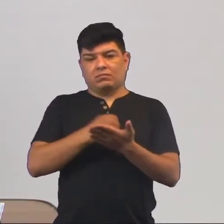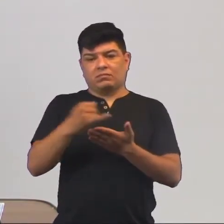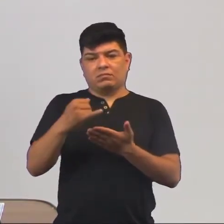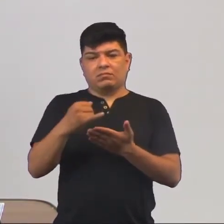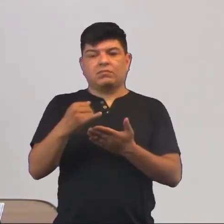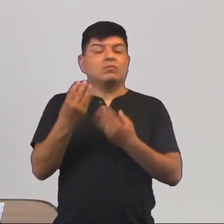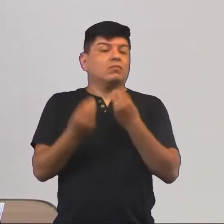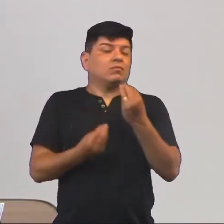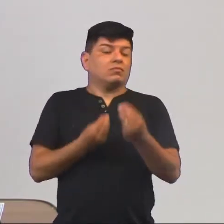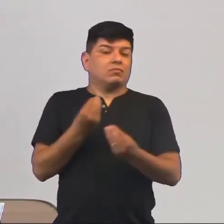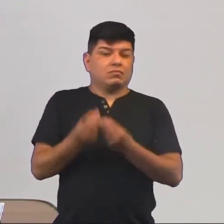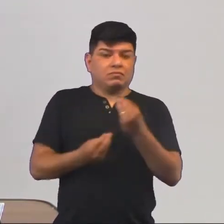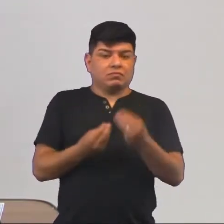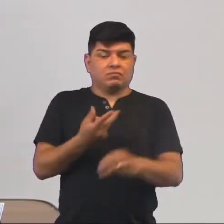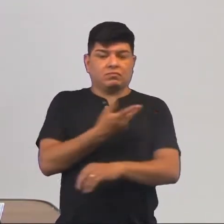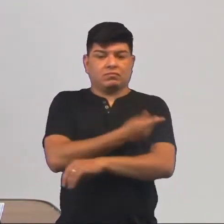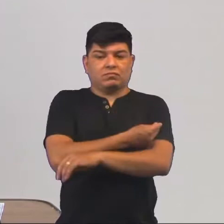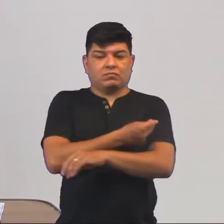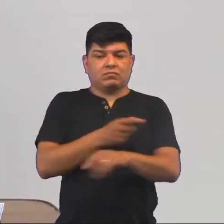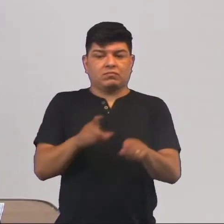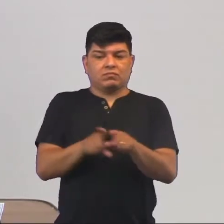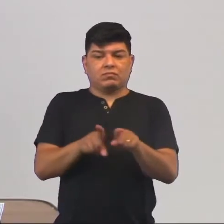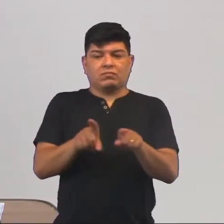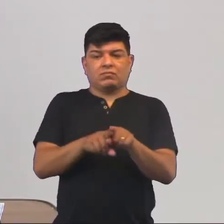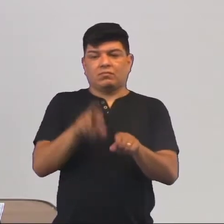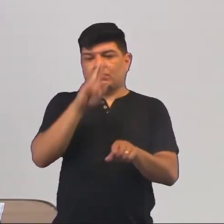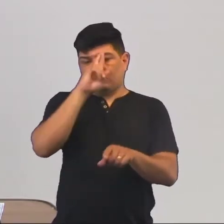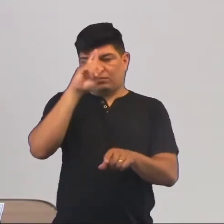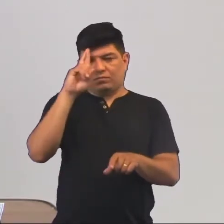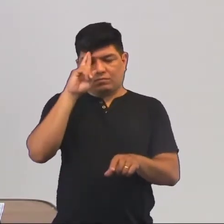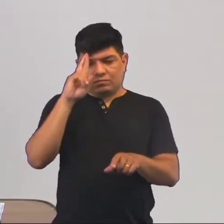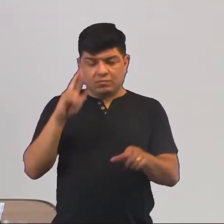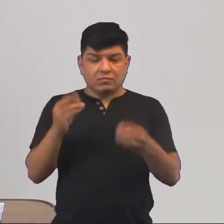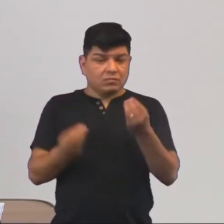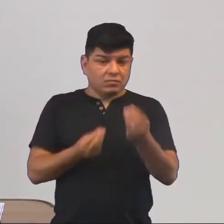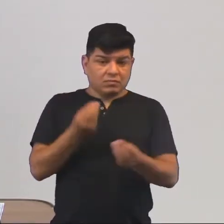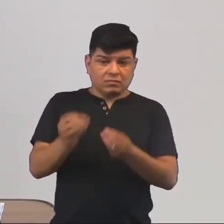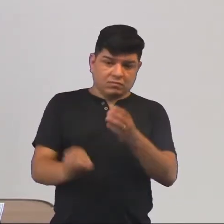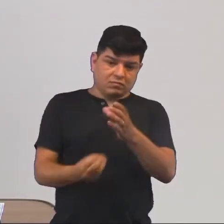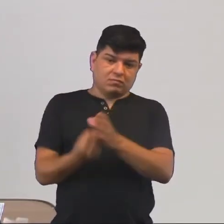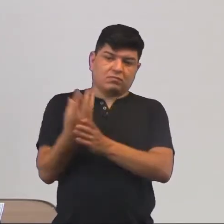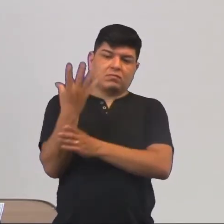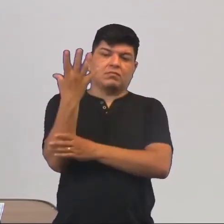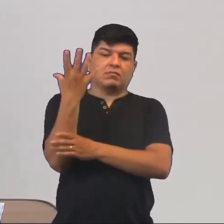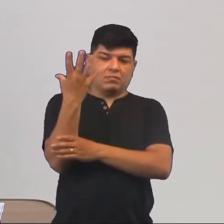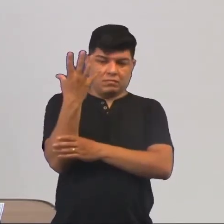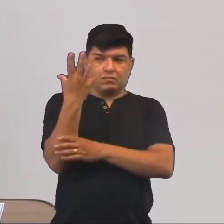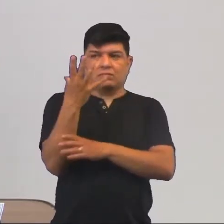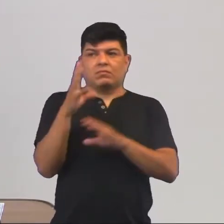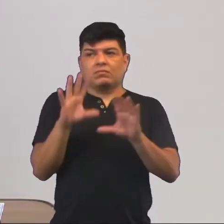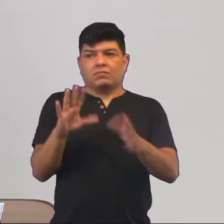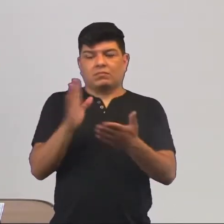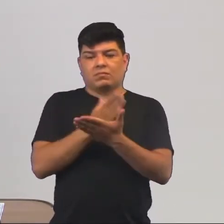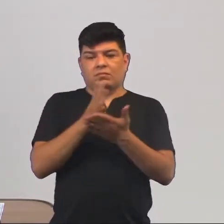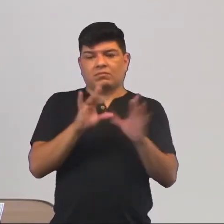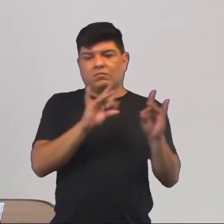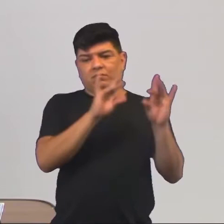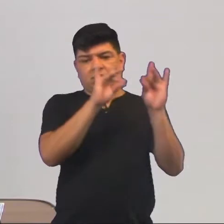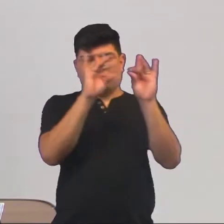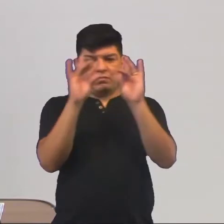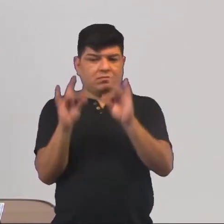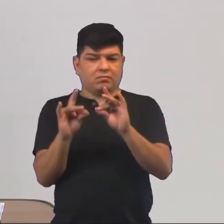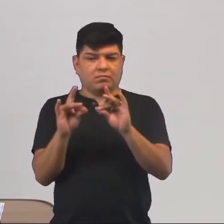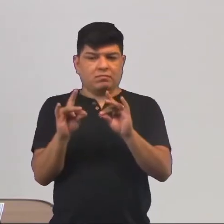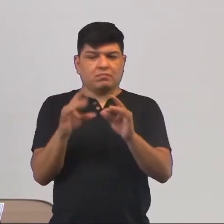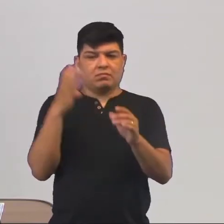introdução, como atuam essas vacinas, né, e a história da vacina, como elas surgiram aí, de acordo com alguns especialistas,